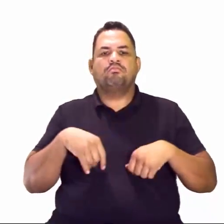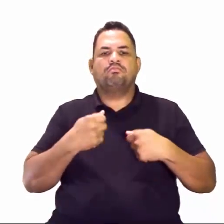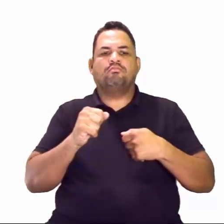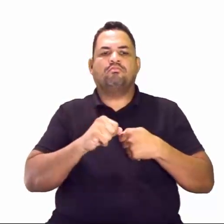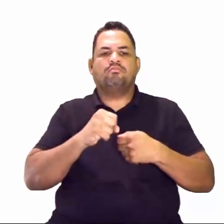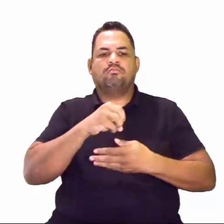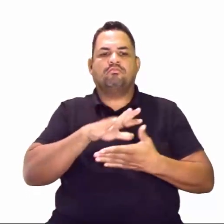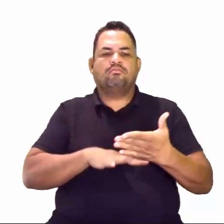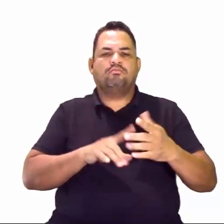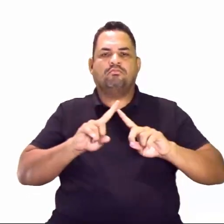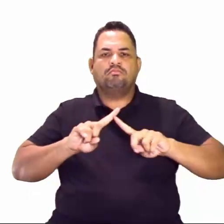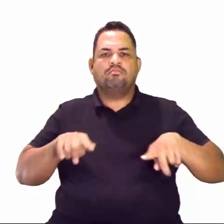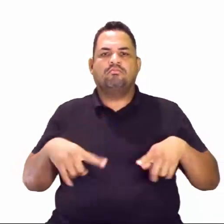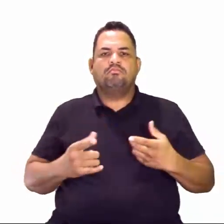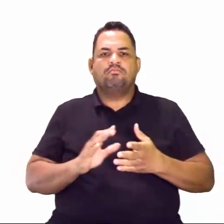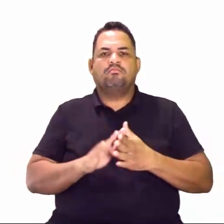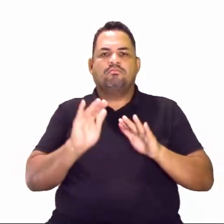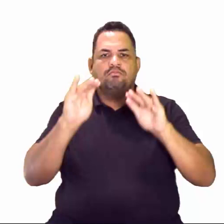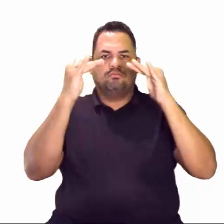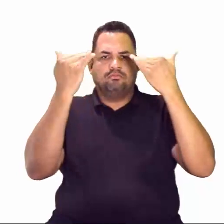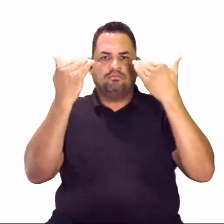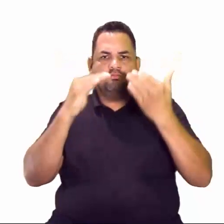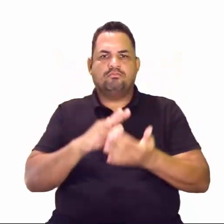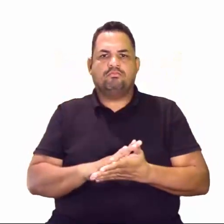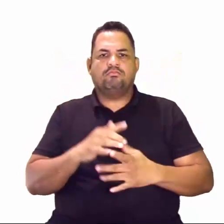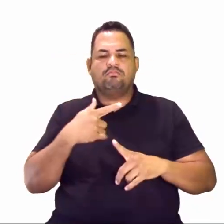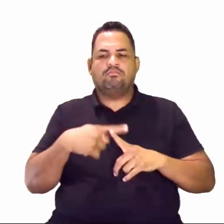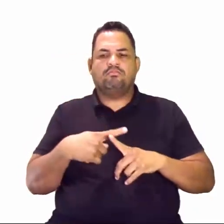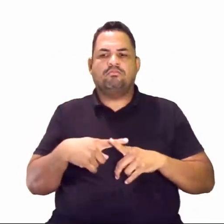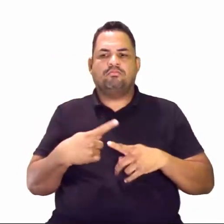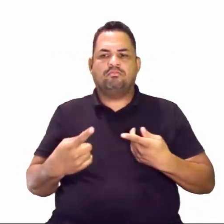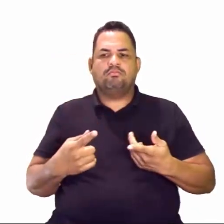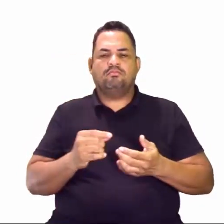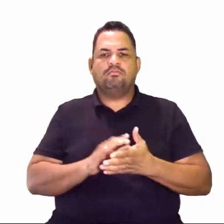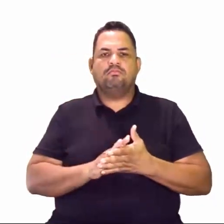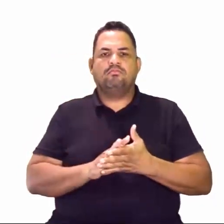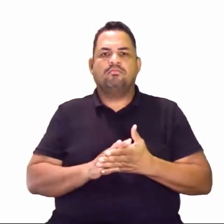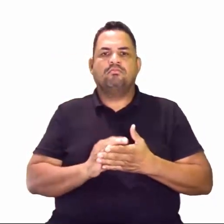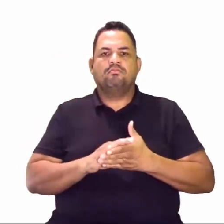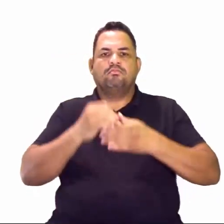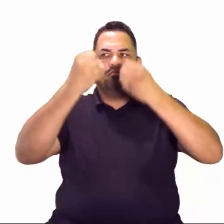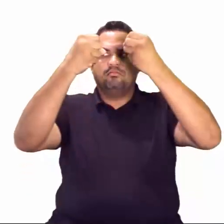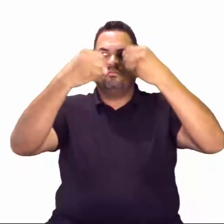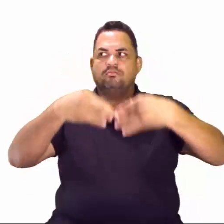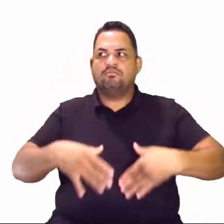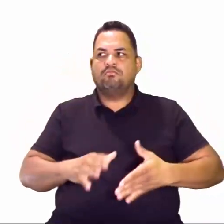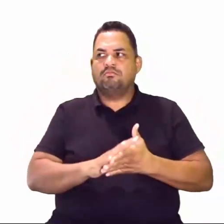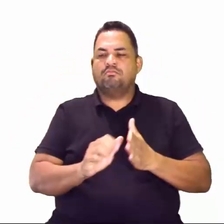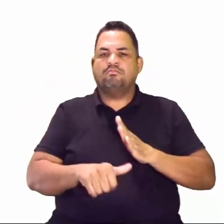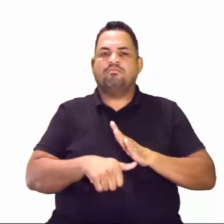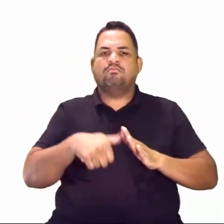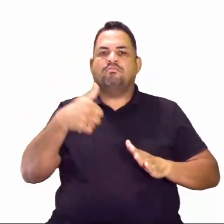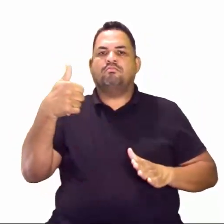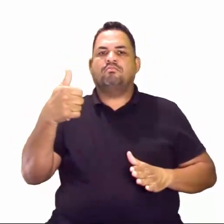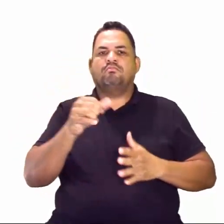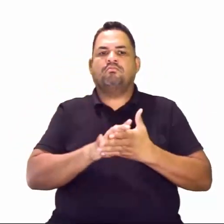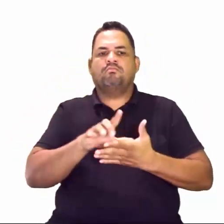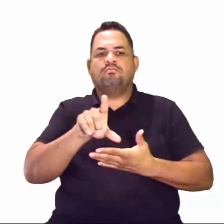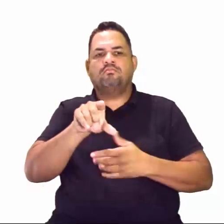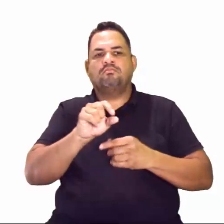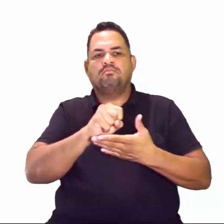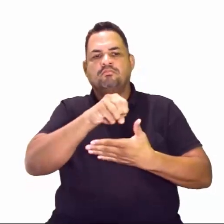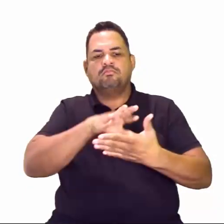das questões. No entanto, fique ligado, porque vamos esclarecer, primeiro, qual seria a